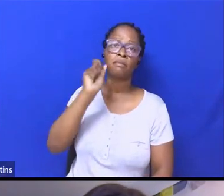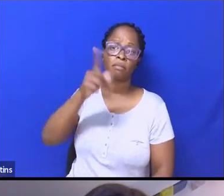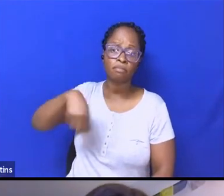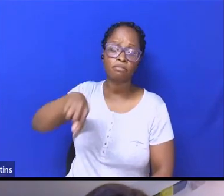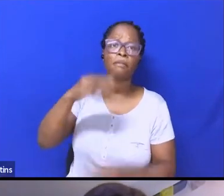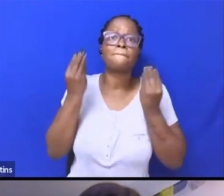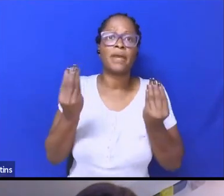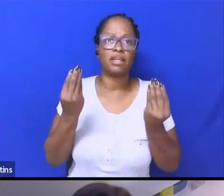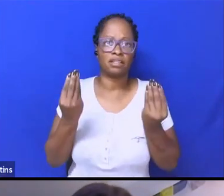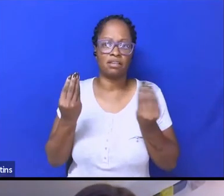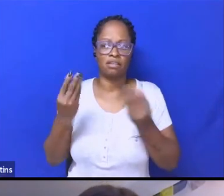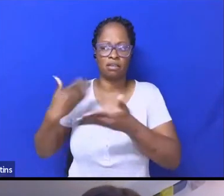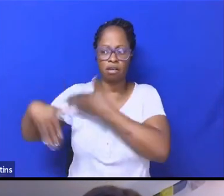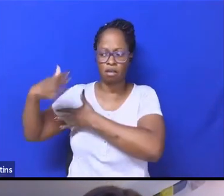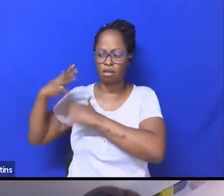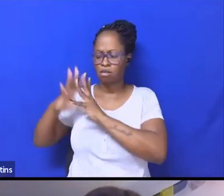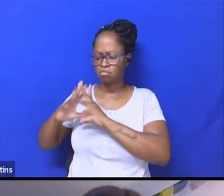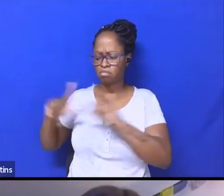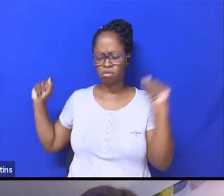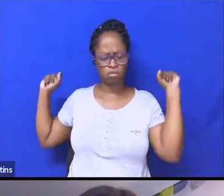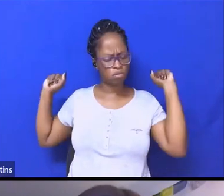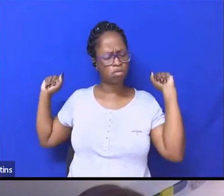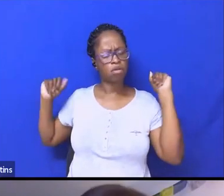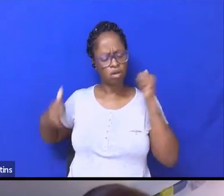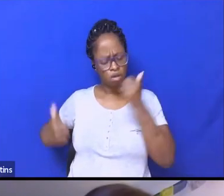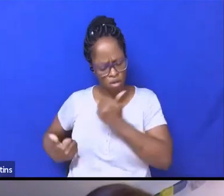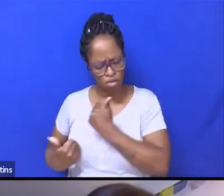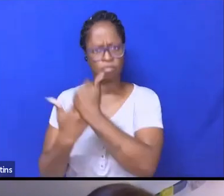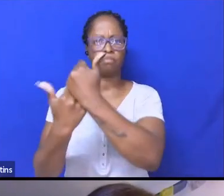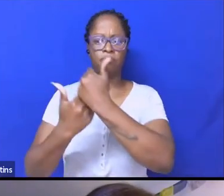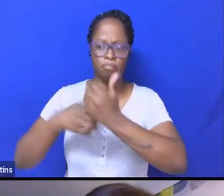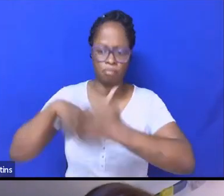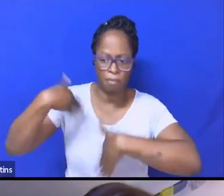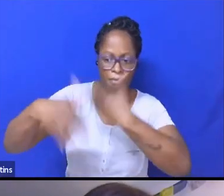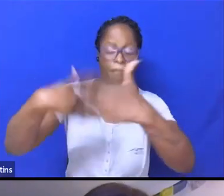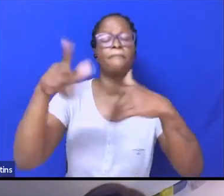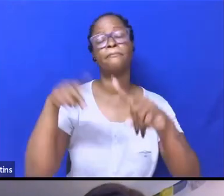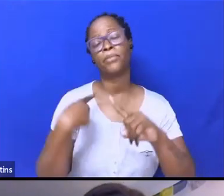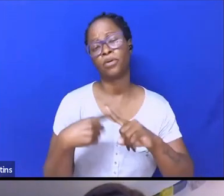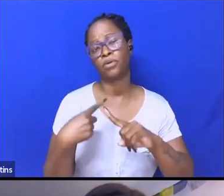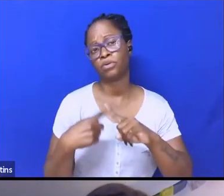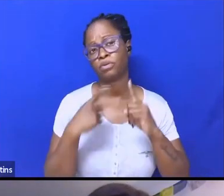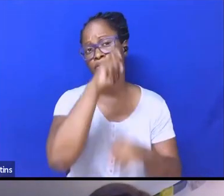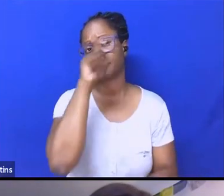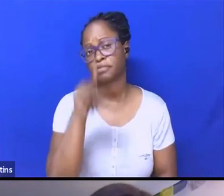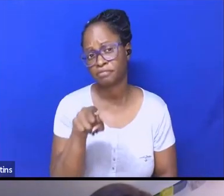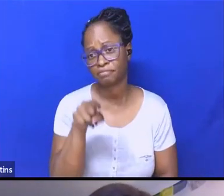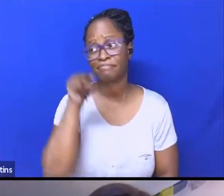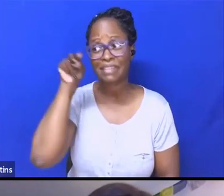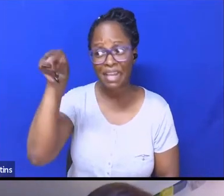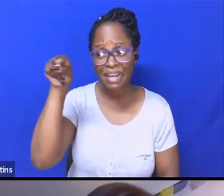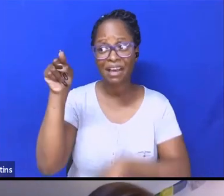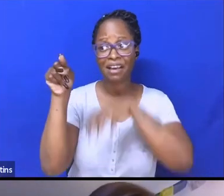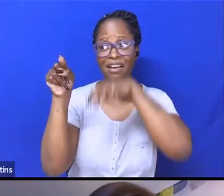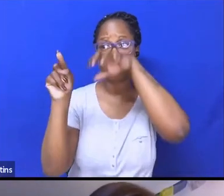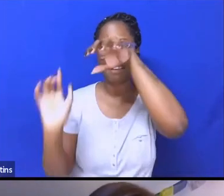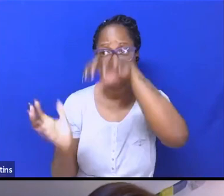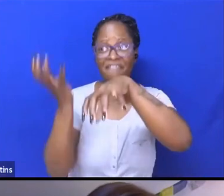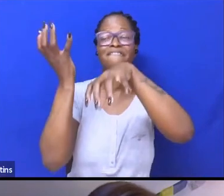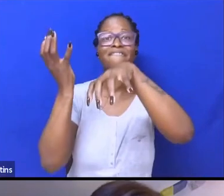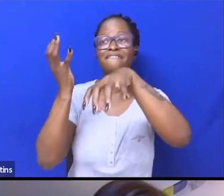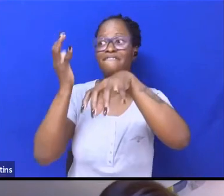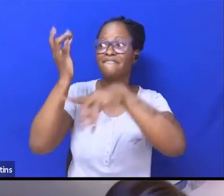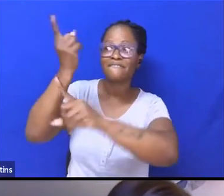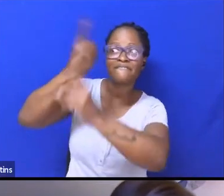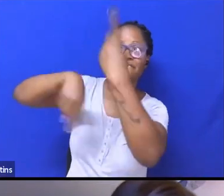barrar retrocessos consiga apoiar avanços porque é lá que tudo muda é lá que os nossos direitos de